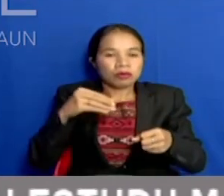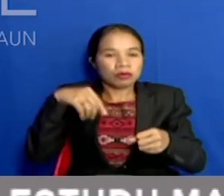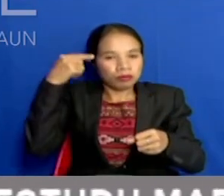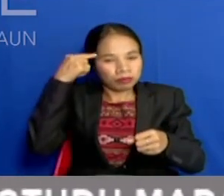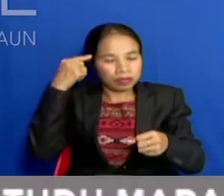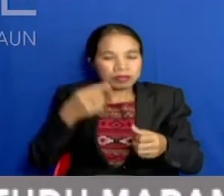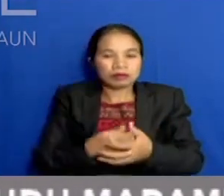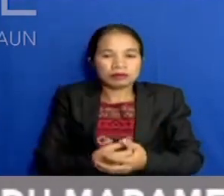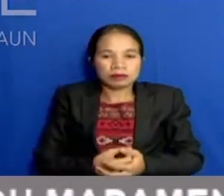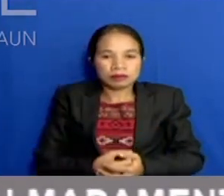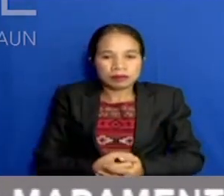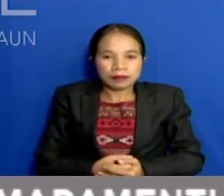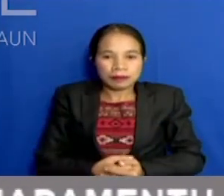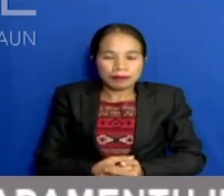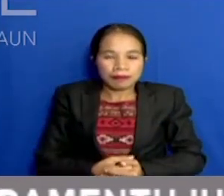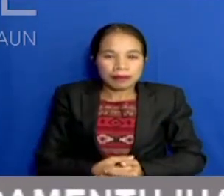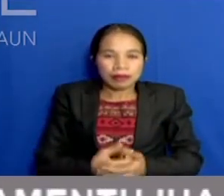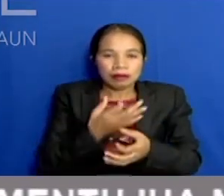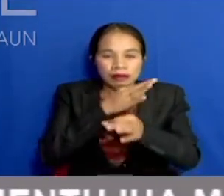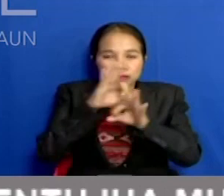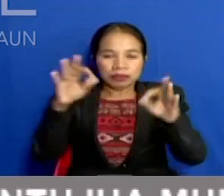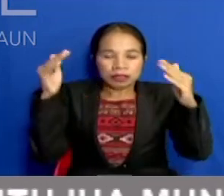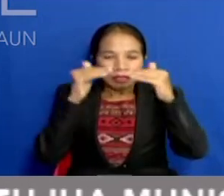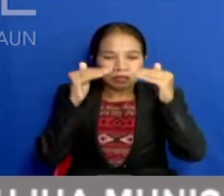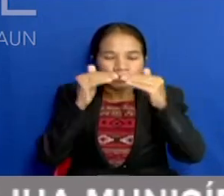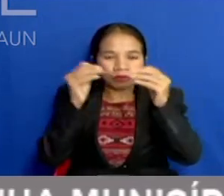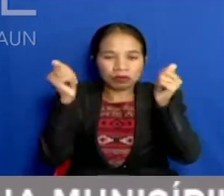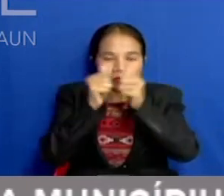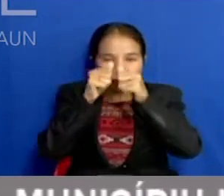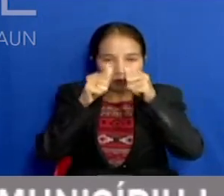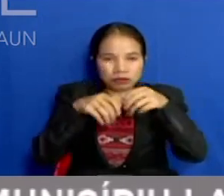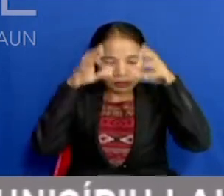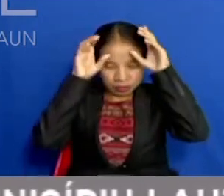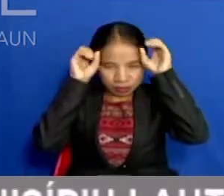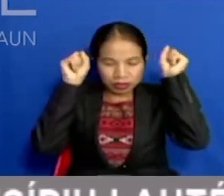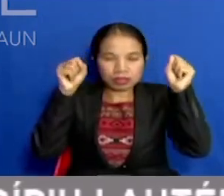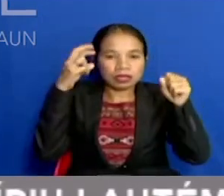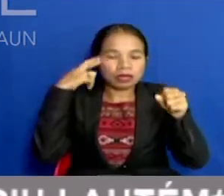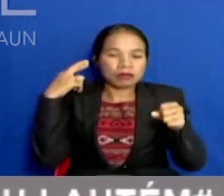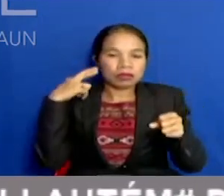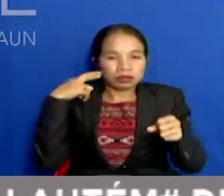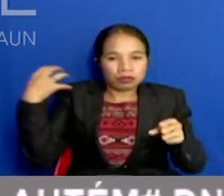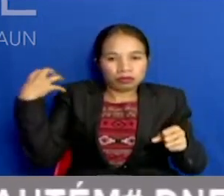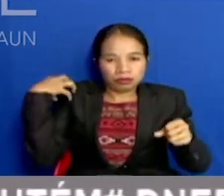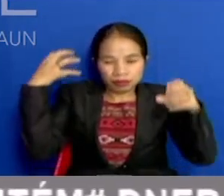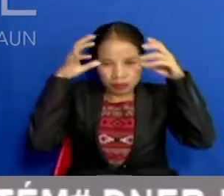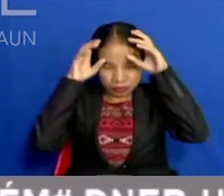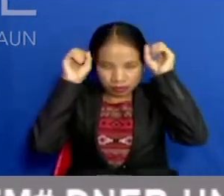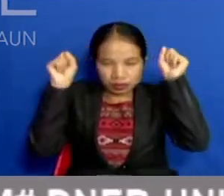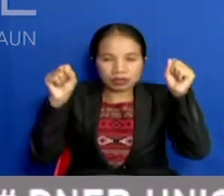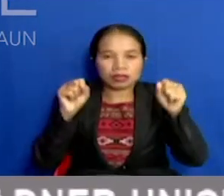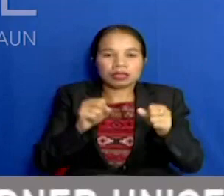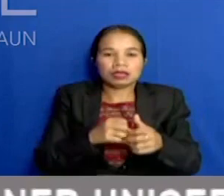governativa. A FUEN remata encontro o chefe de Estado José Ramos Horta e a Palácio Presidencial Bairro